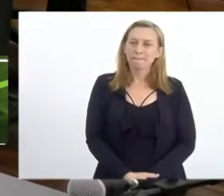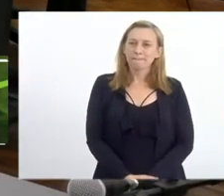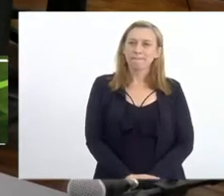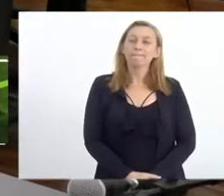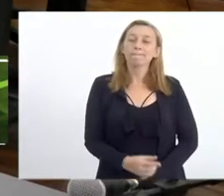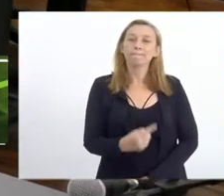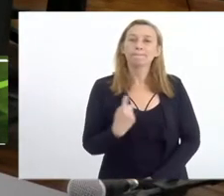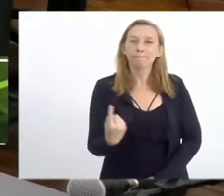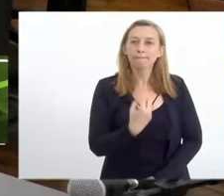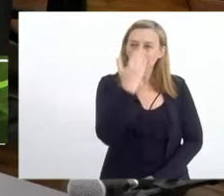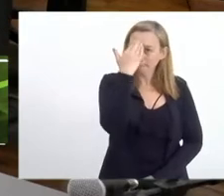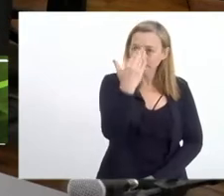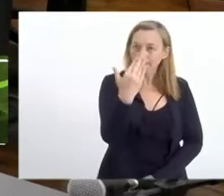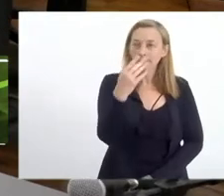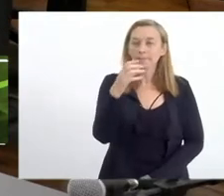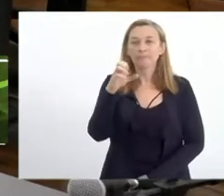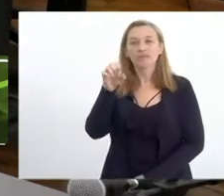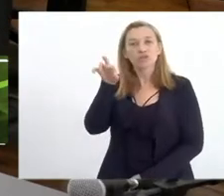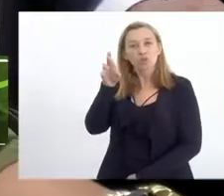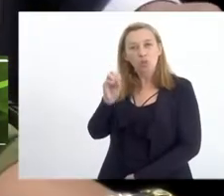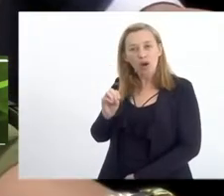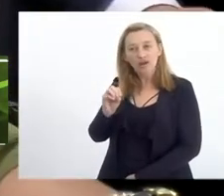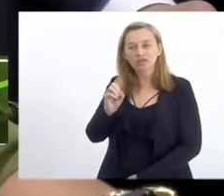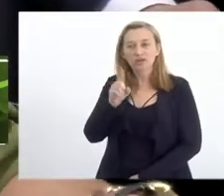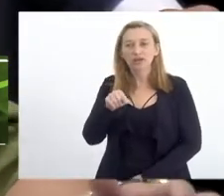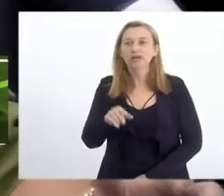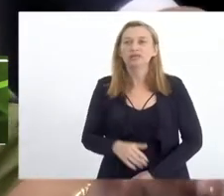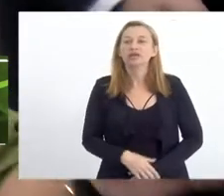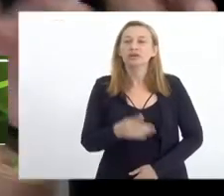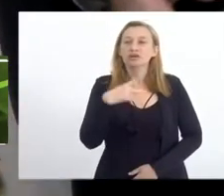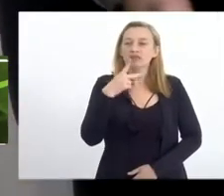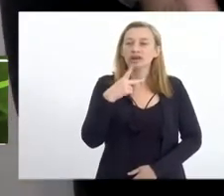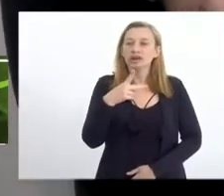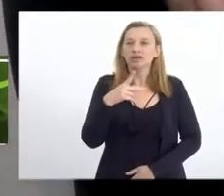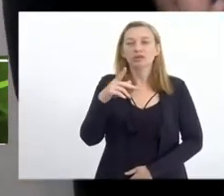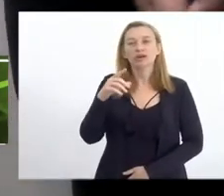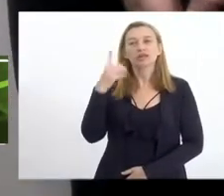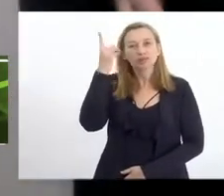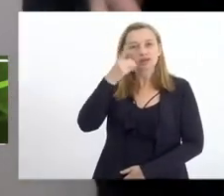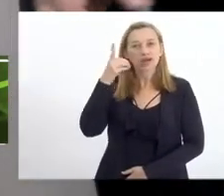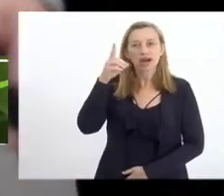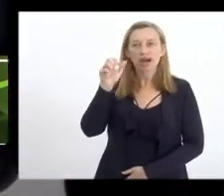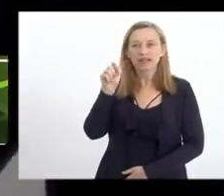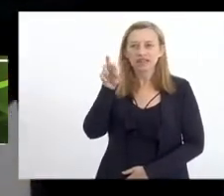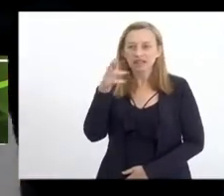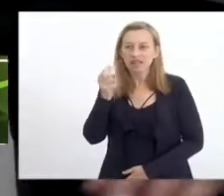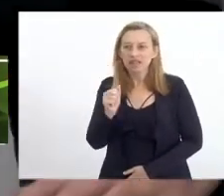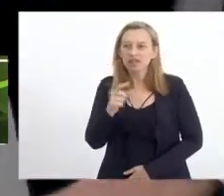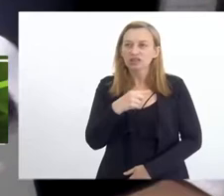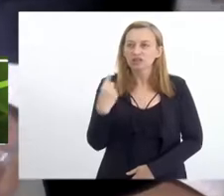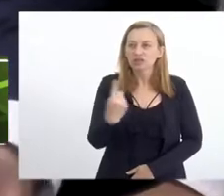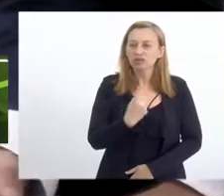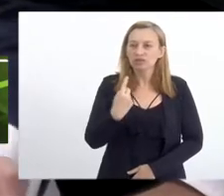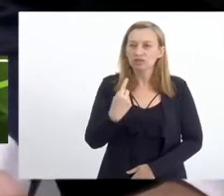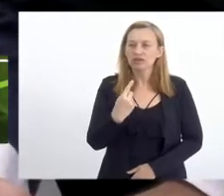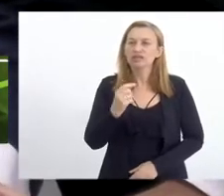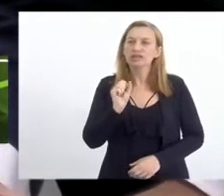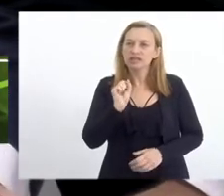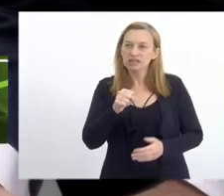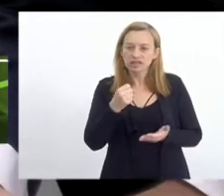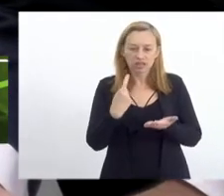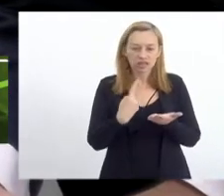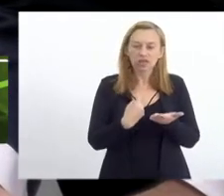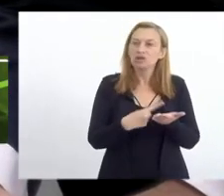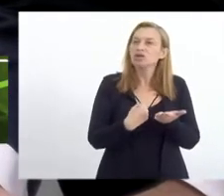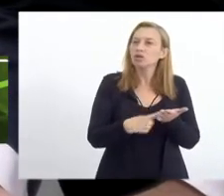Nós que agradecemos, Eduardo, né? E dizer que eu estava falando aqui com a deputada Adriana Baltazar, nós vamos fazer uma agenda, sim, vamos